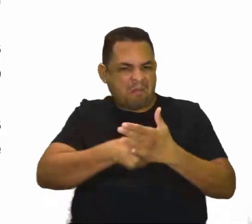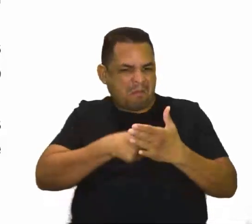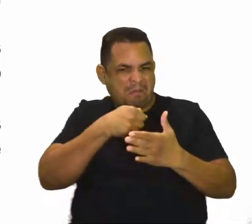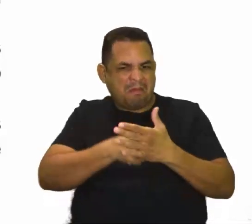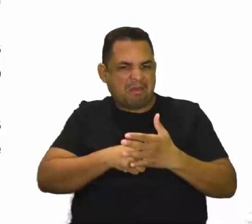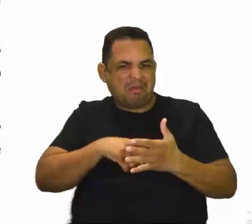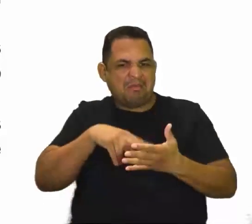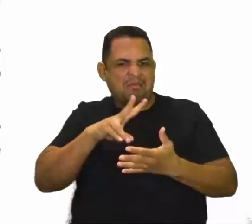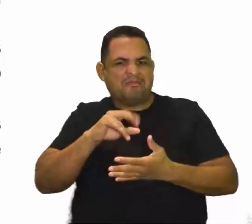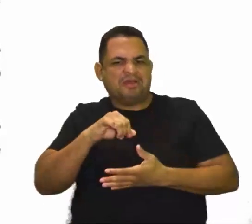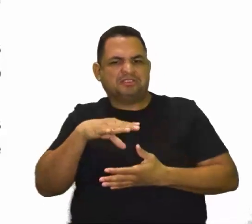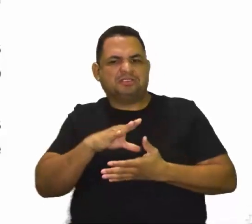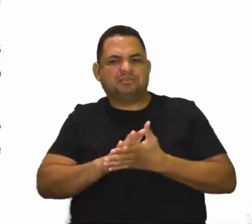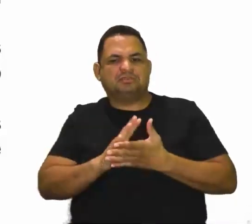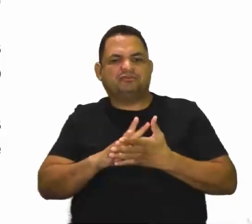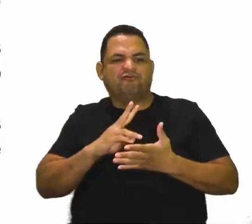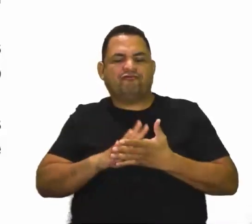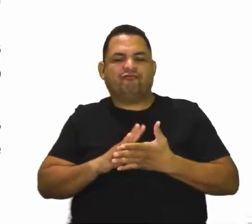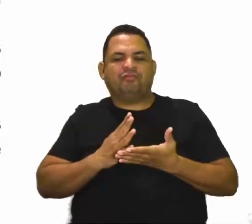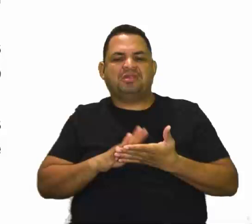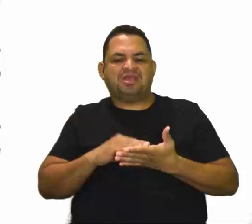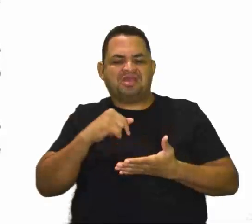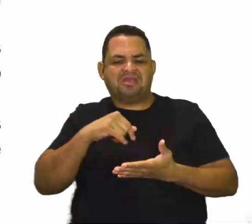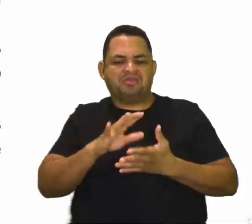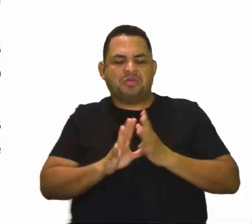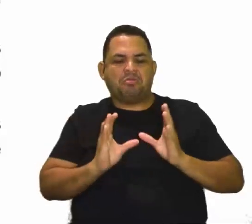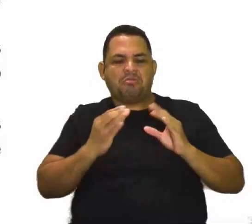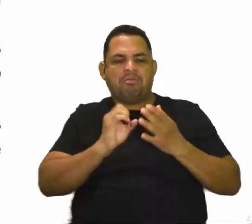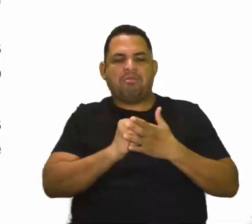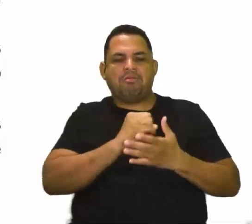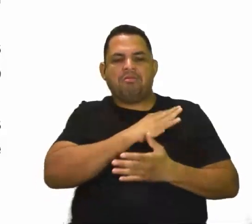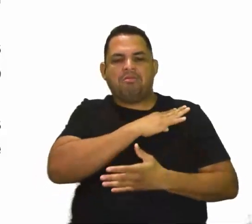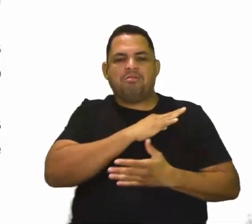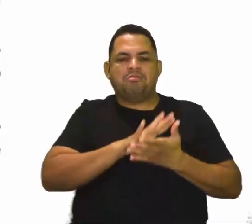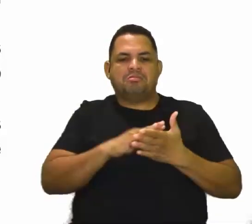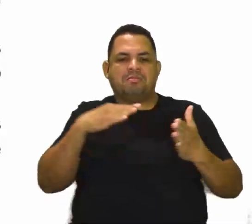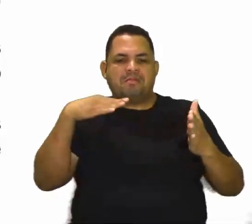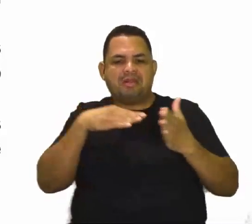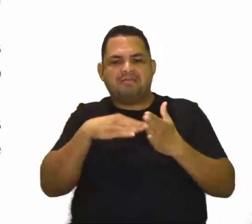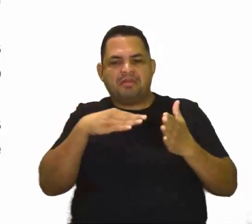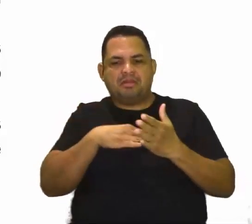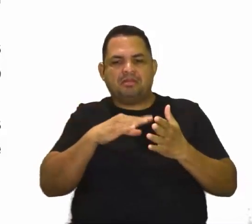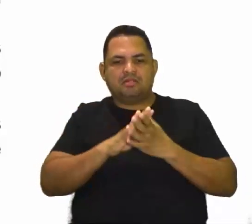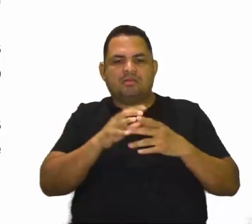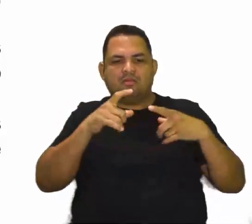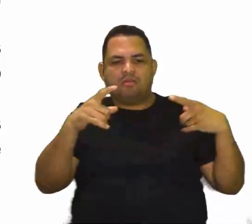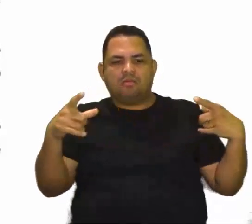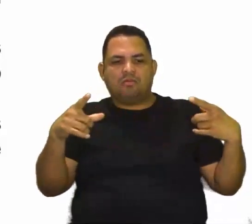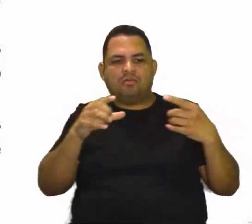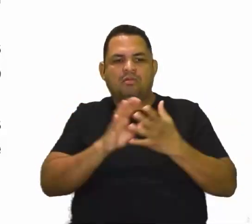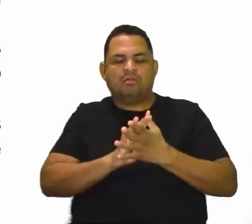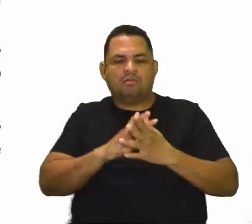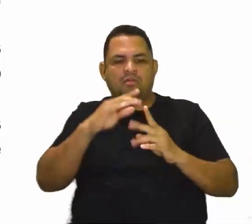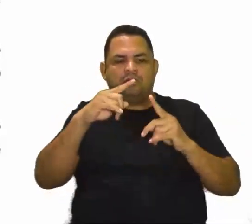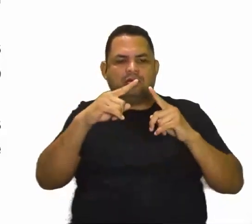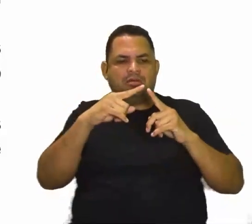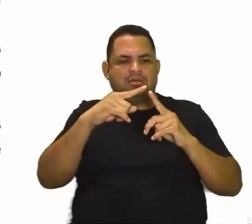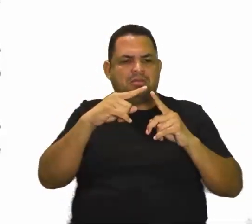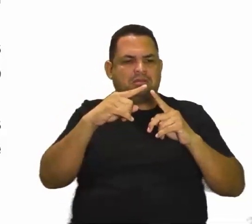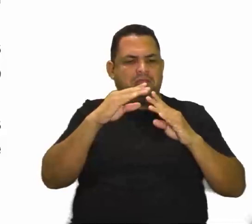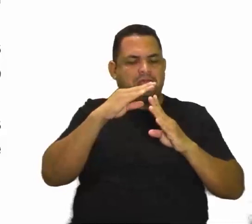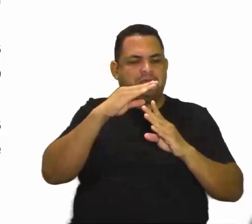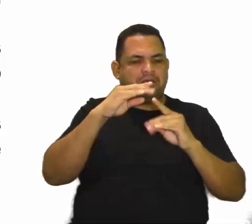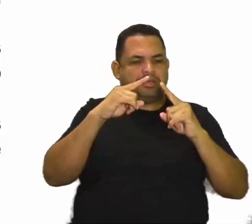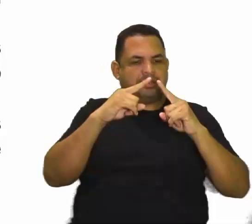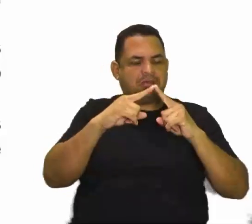pelo Vaticano sobre as Forças Armadas com o objetivo de barrar o crescimento das igrejas alternativas, será que é isso